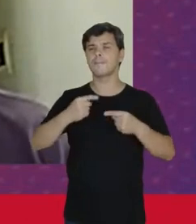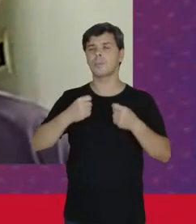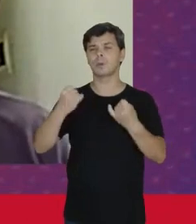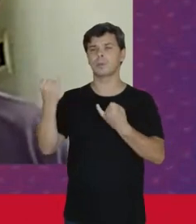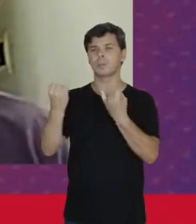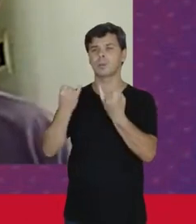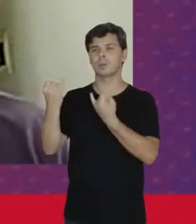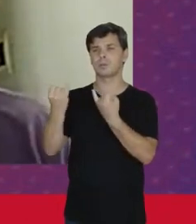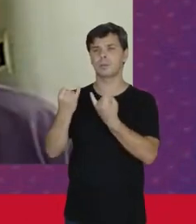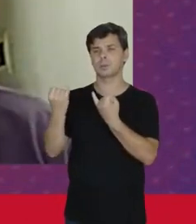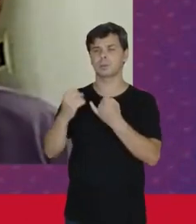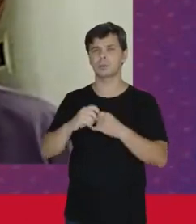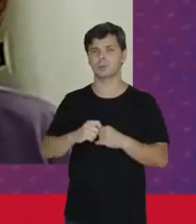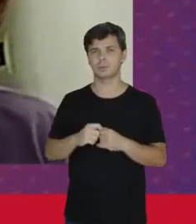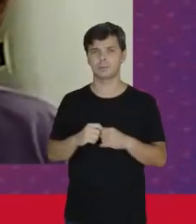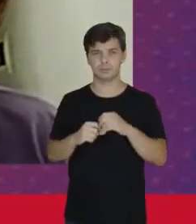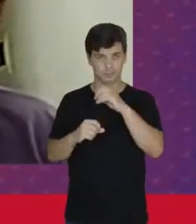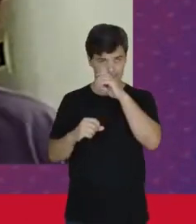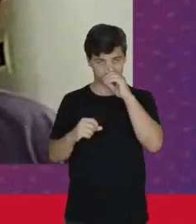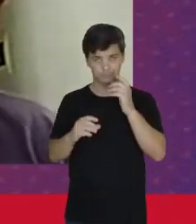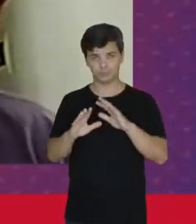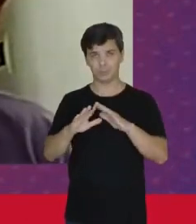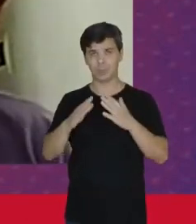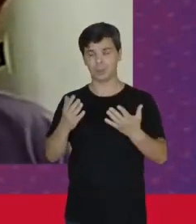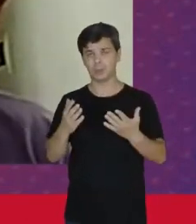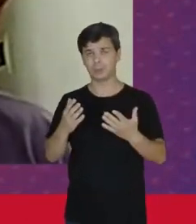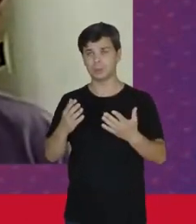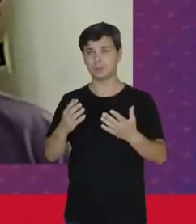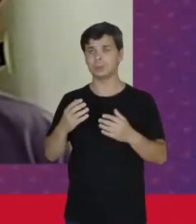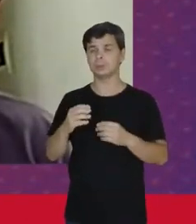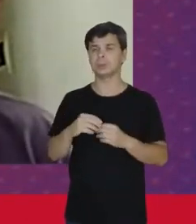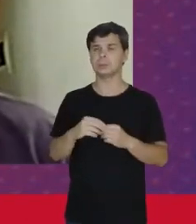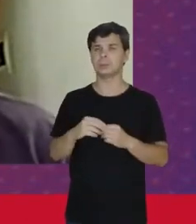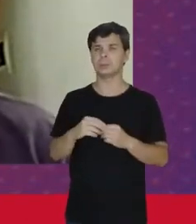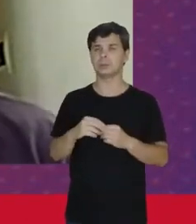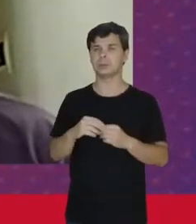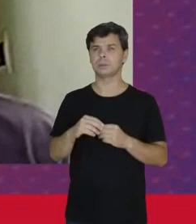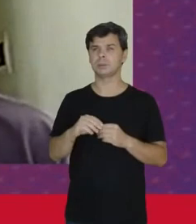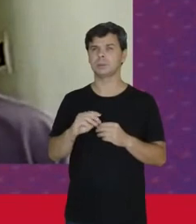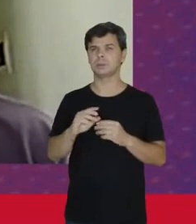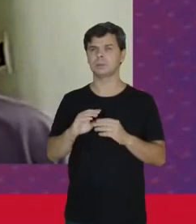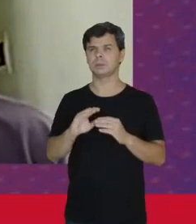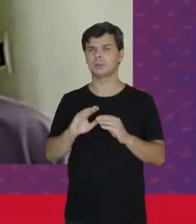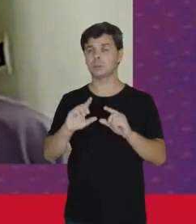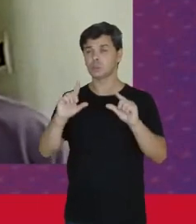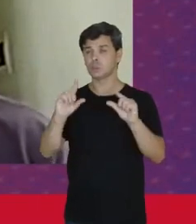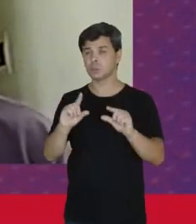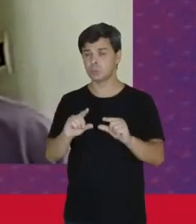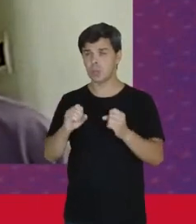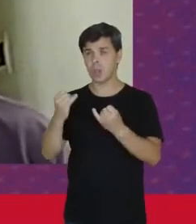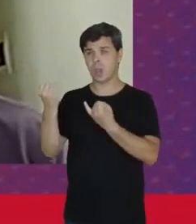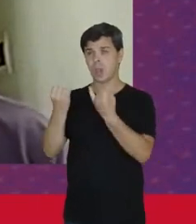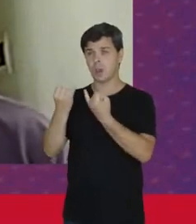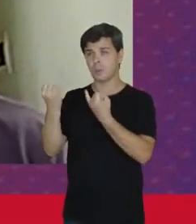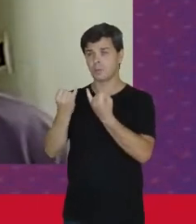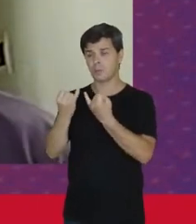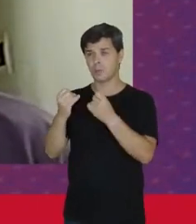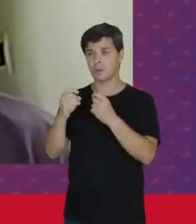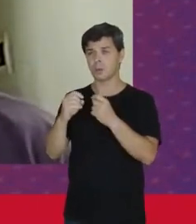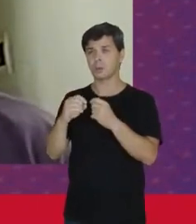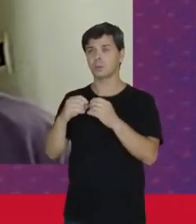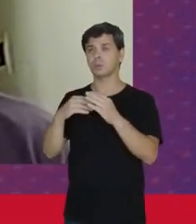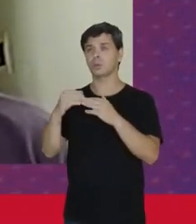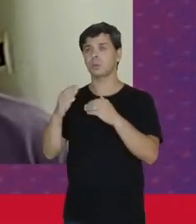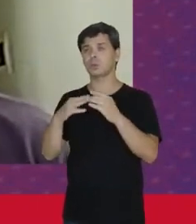de informações, né? Então, também é nesse sentido de restringir, né, a informação, a propaganda